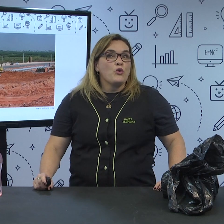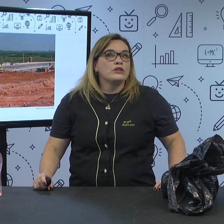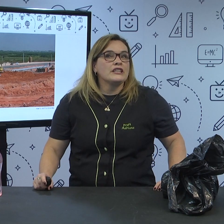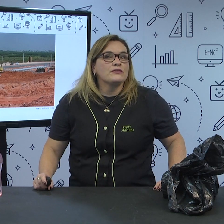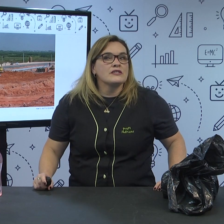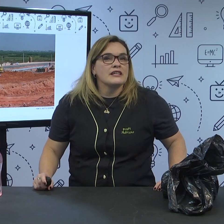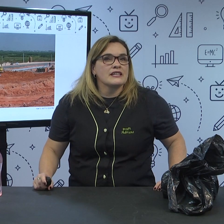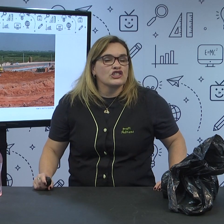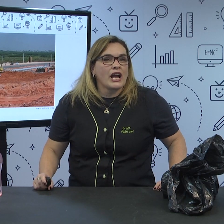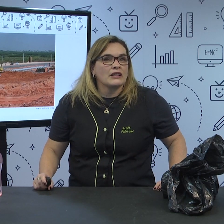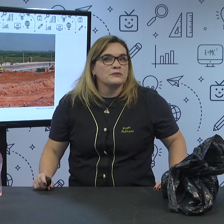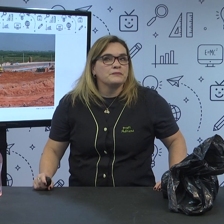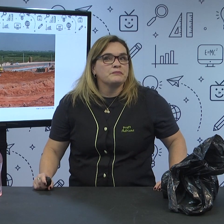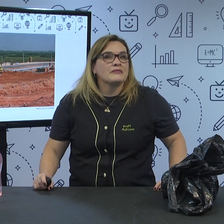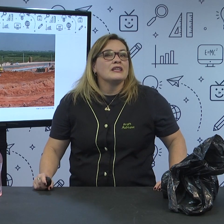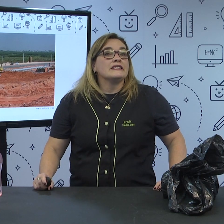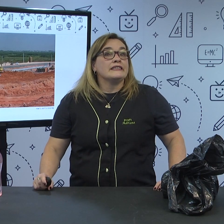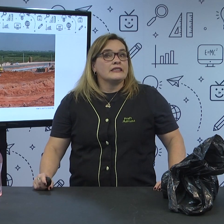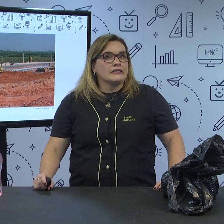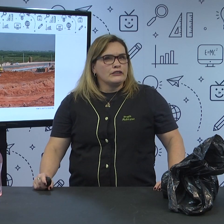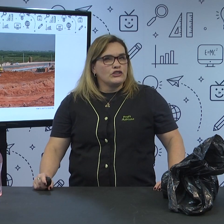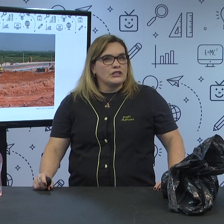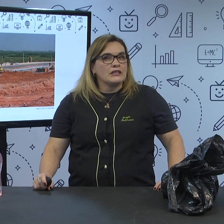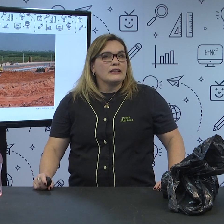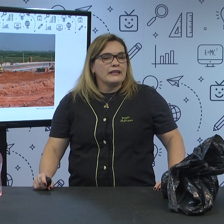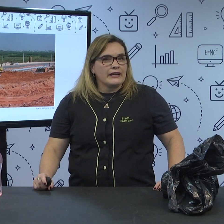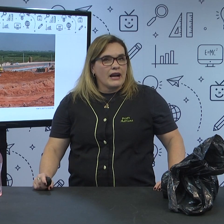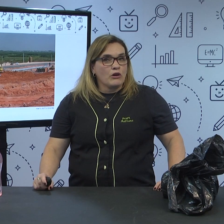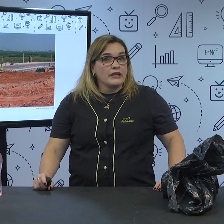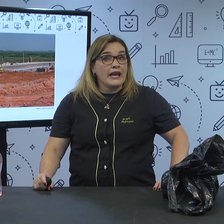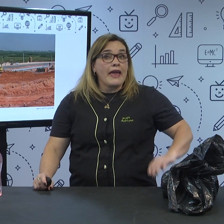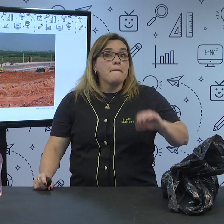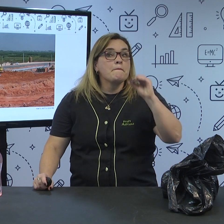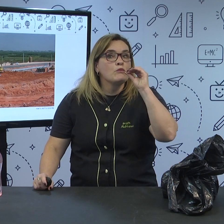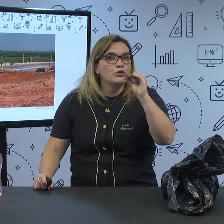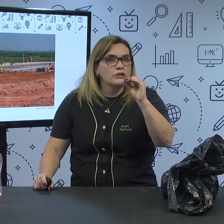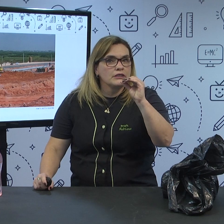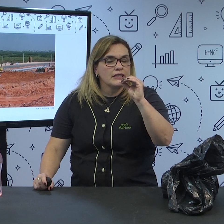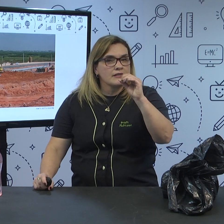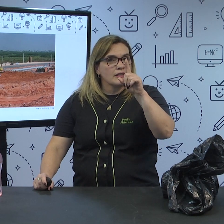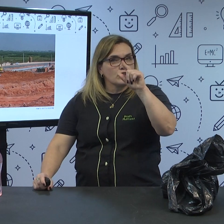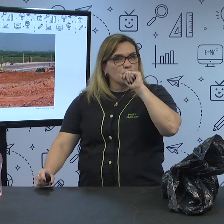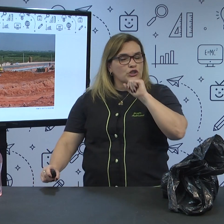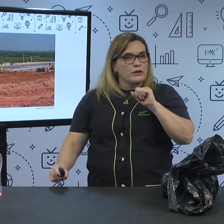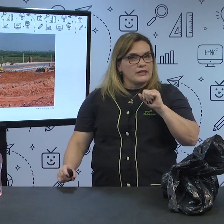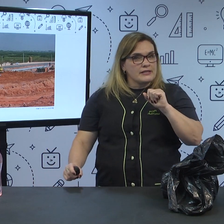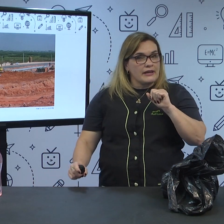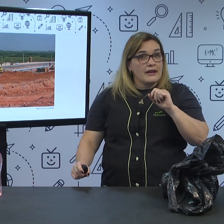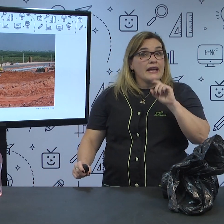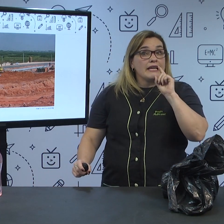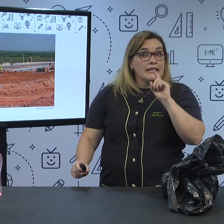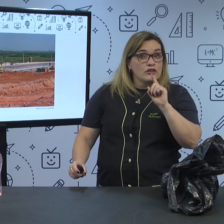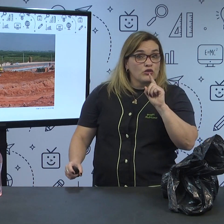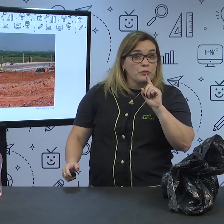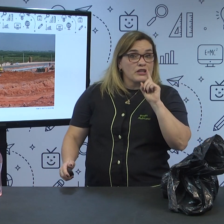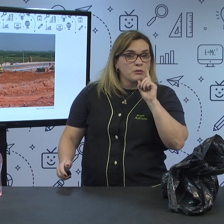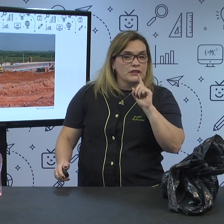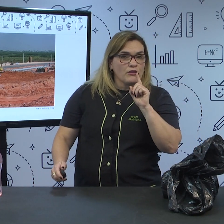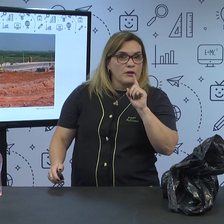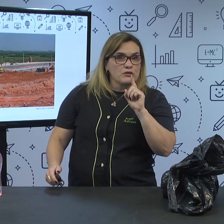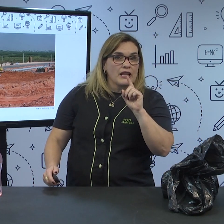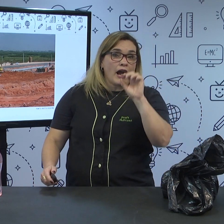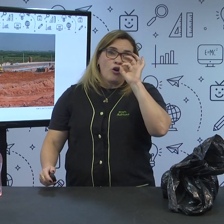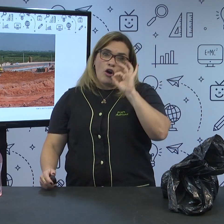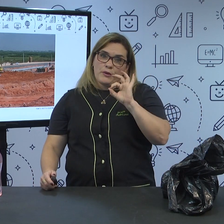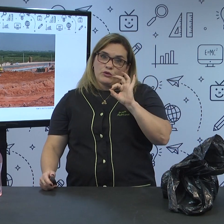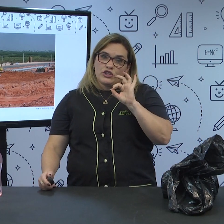Então, o que que vocês acharam? Grande, legal, né? É muito interessante a gente conhecer. Isso mesmo.